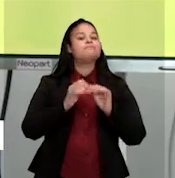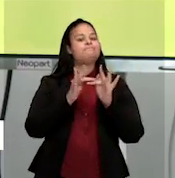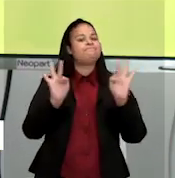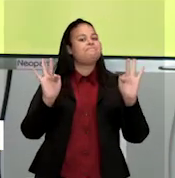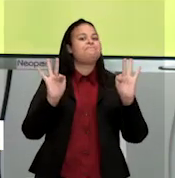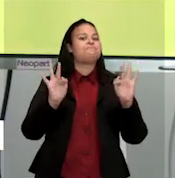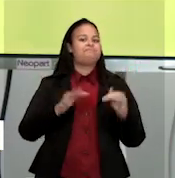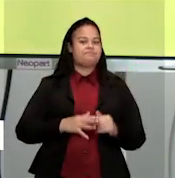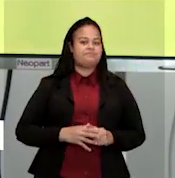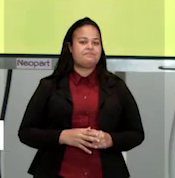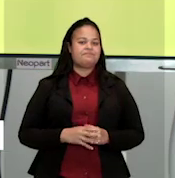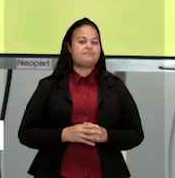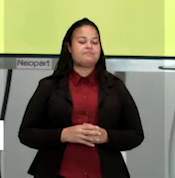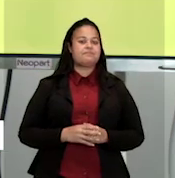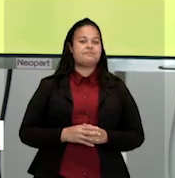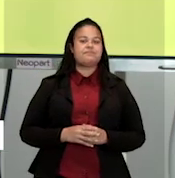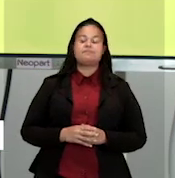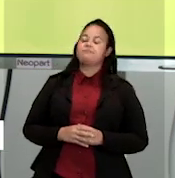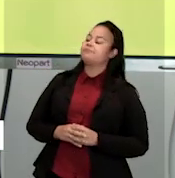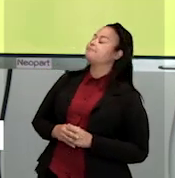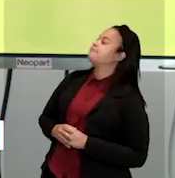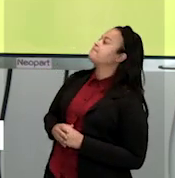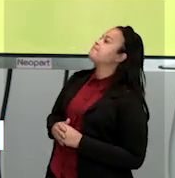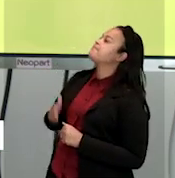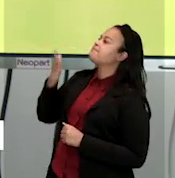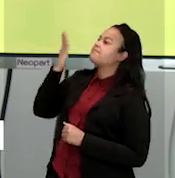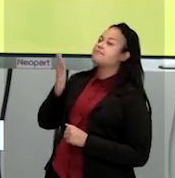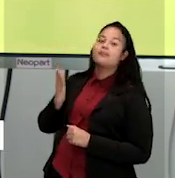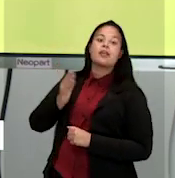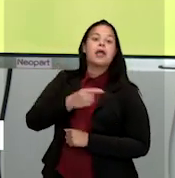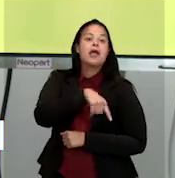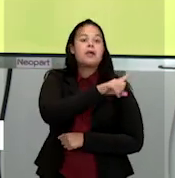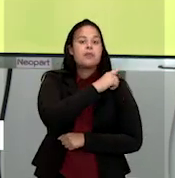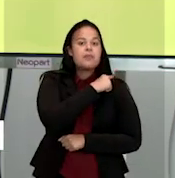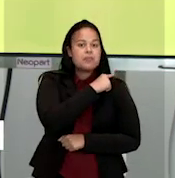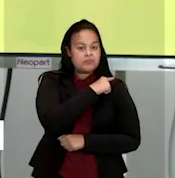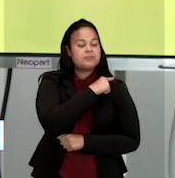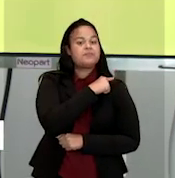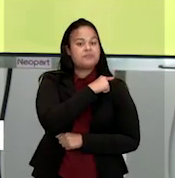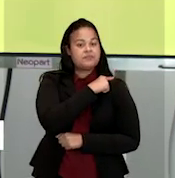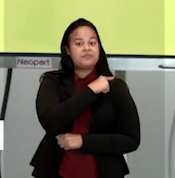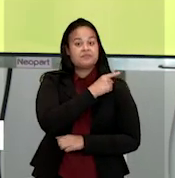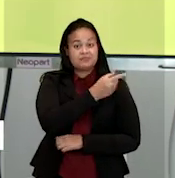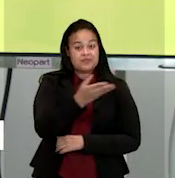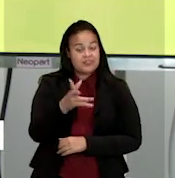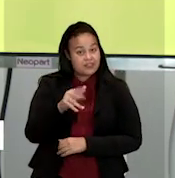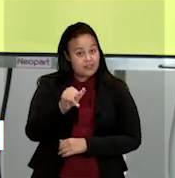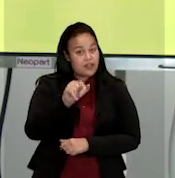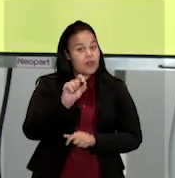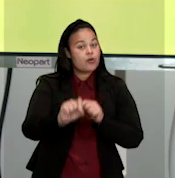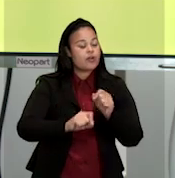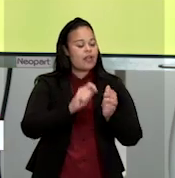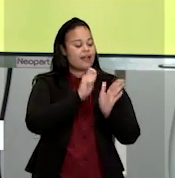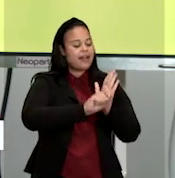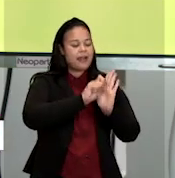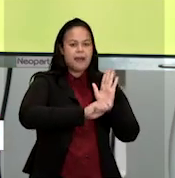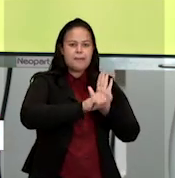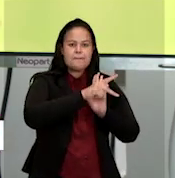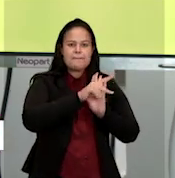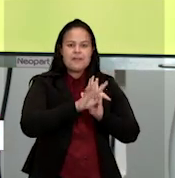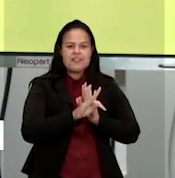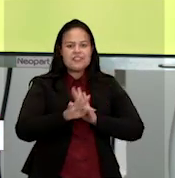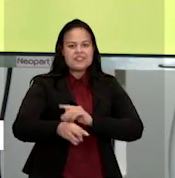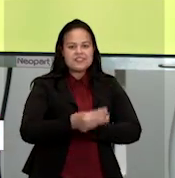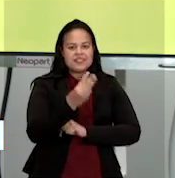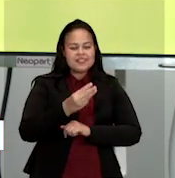funções. Então, essa é uma aula do primeiro ano, ensino médio, e você irá pegar agora o seu PET 3